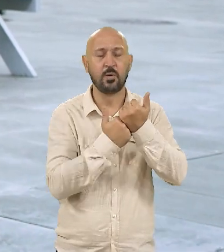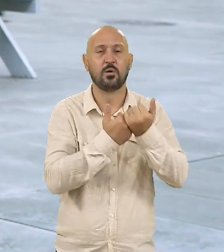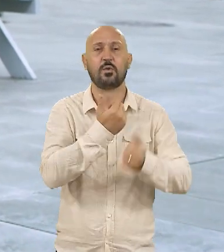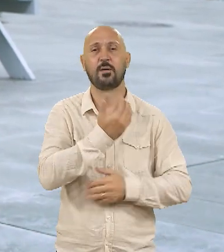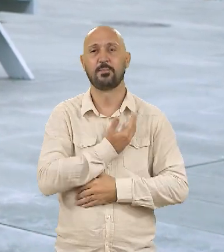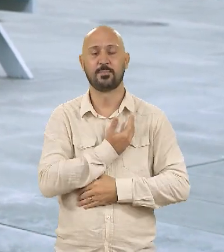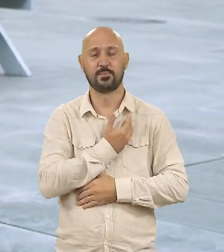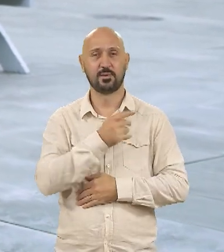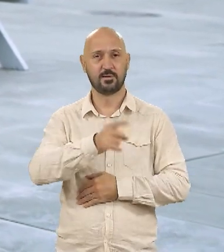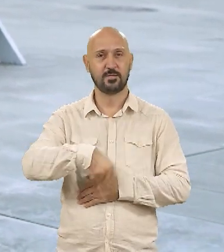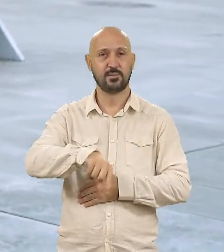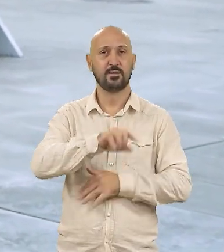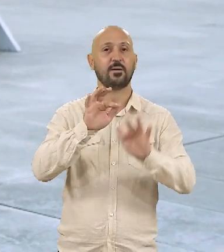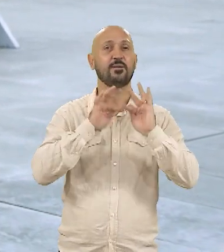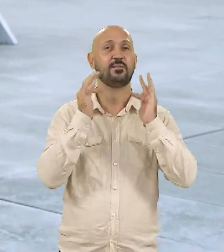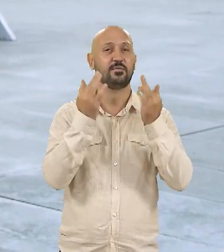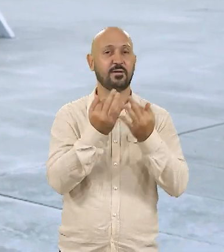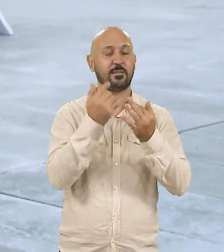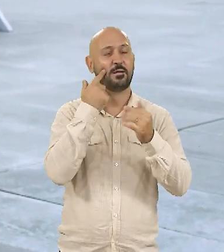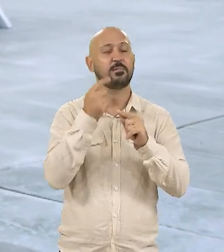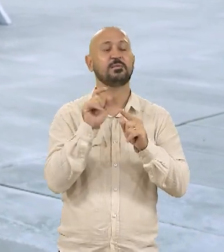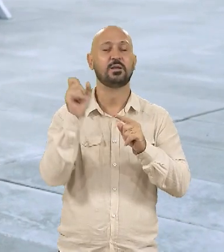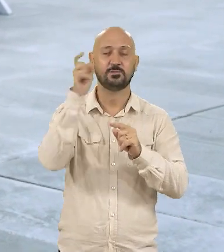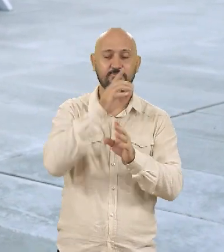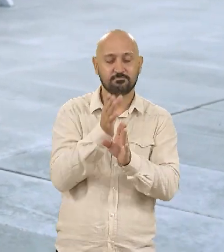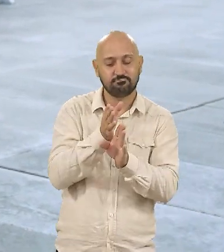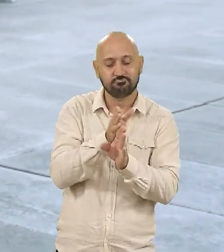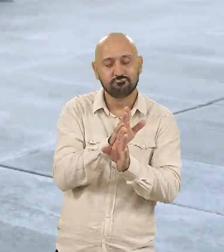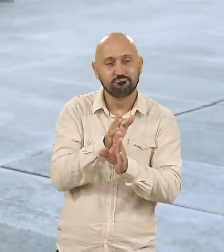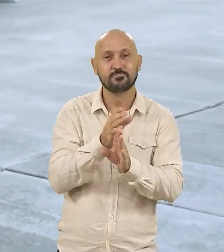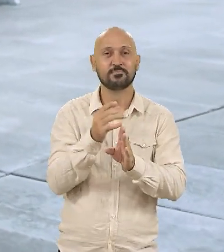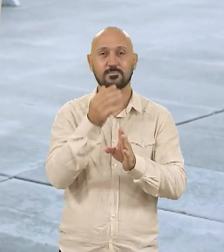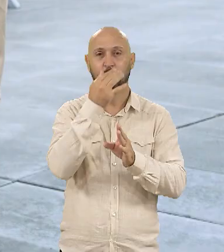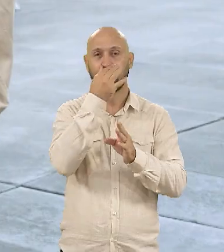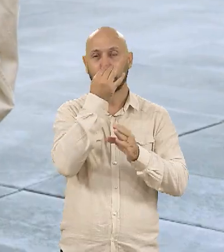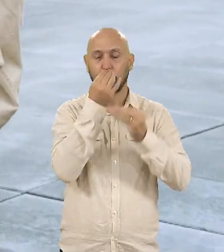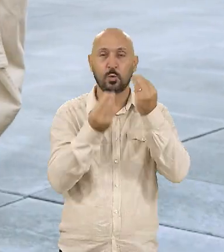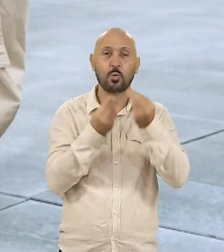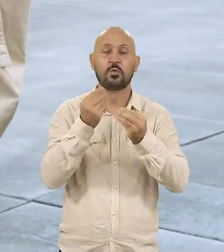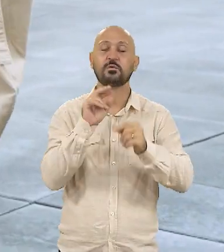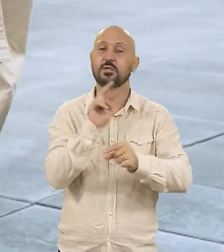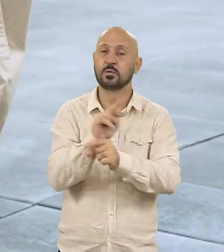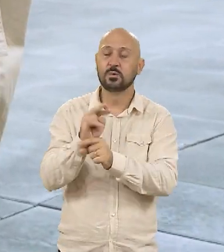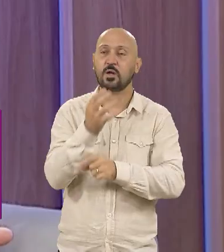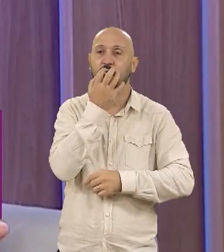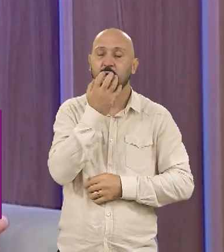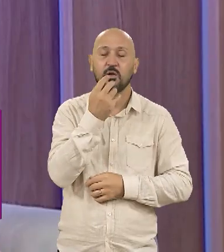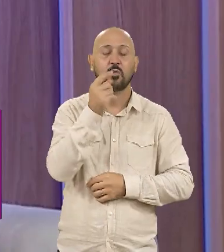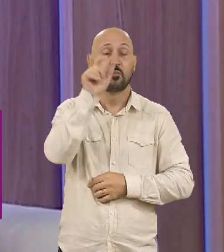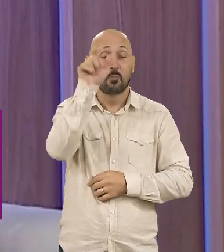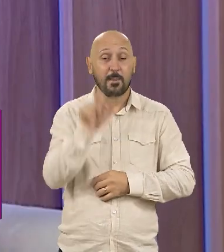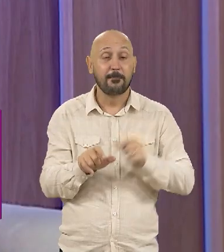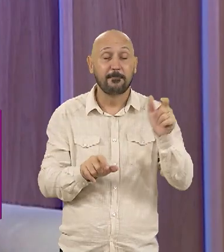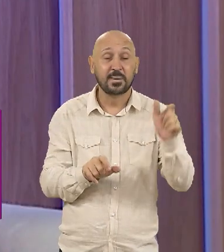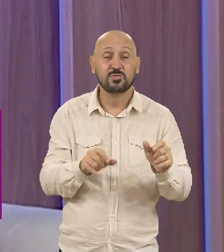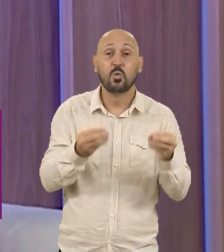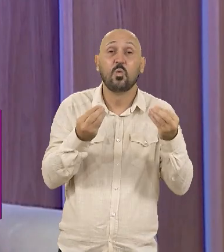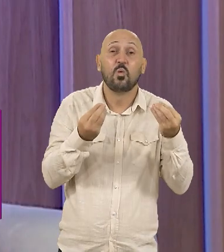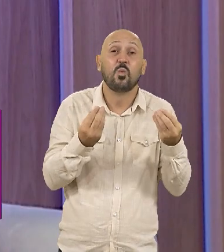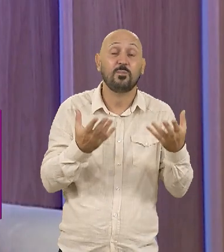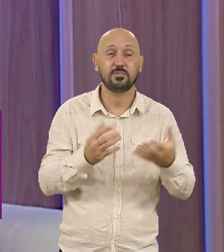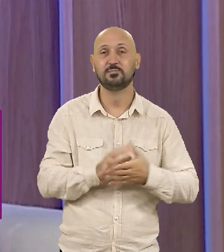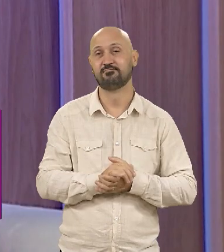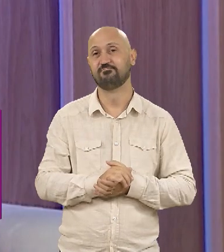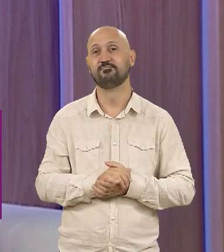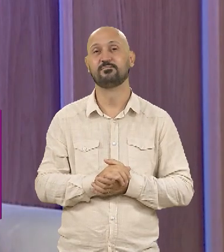estávamos comentando, né? Como é que você vai tratar um pet como uma pessoa? E eu acho que eu sou muito a favor dos pets, assim, né,